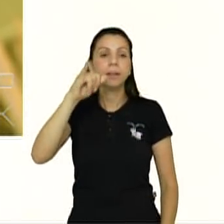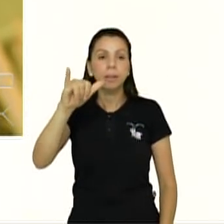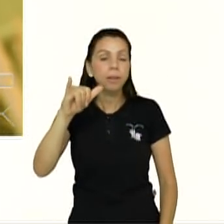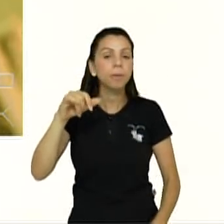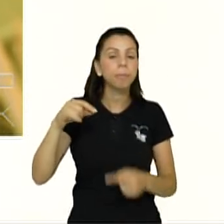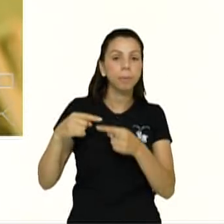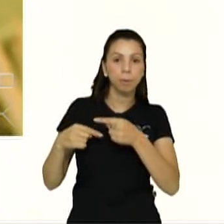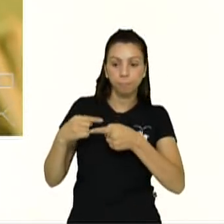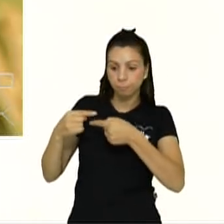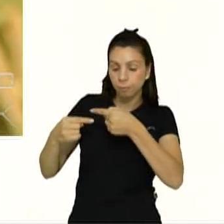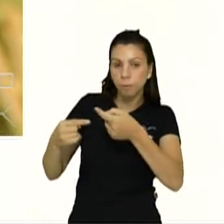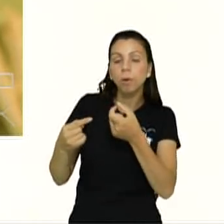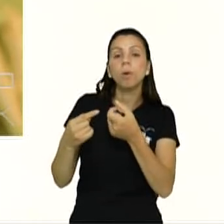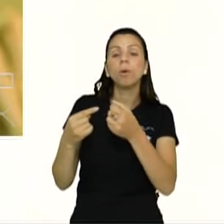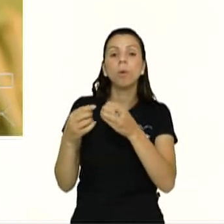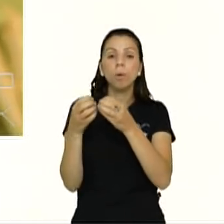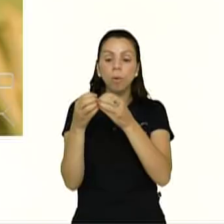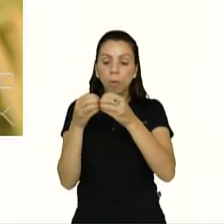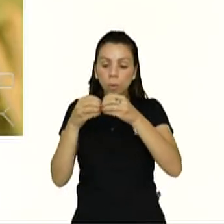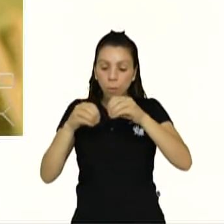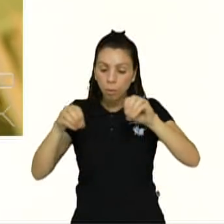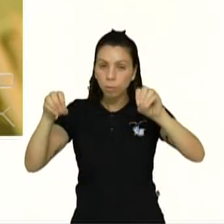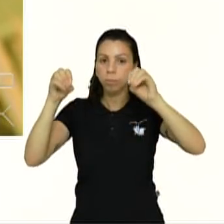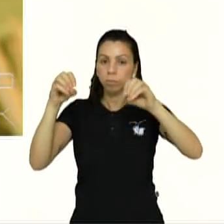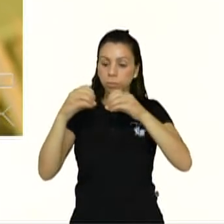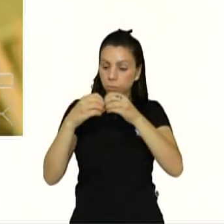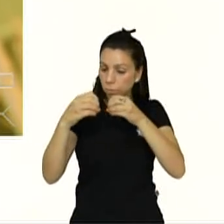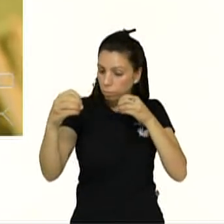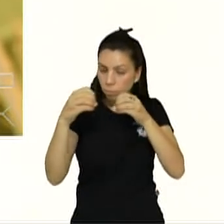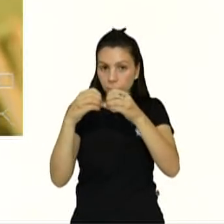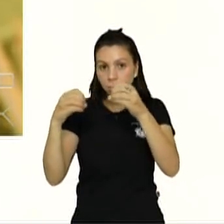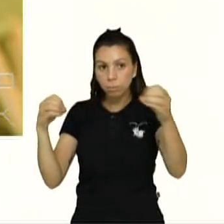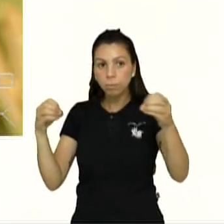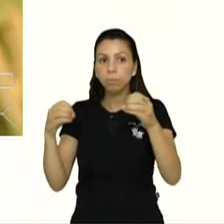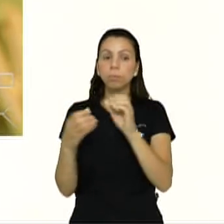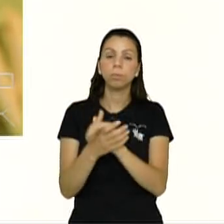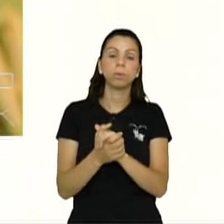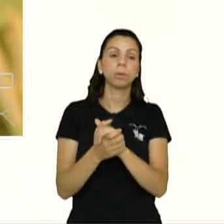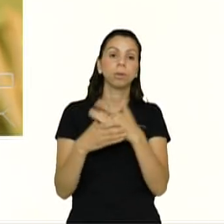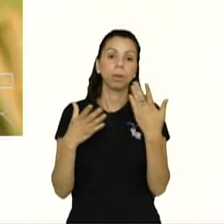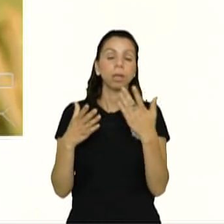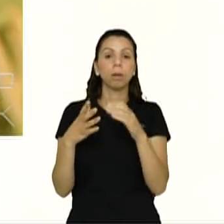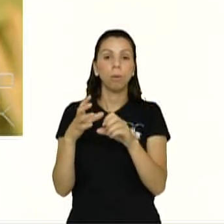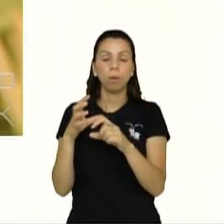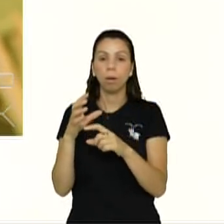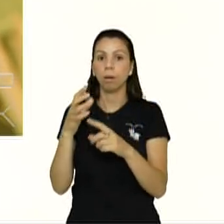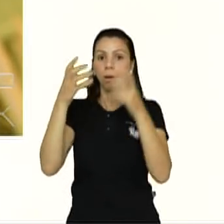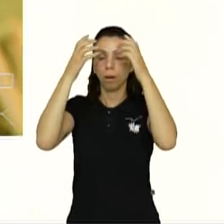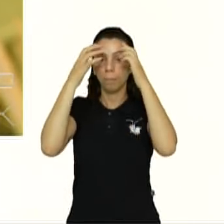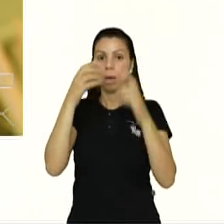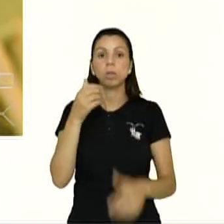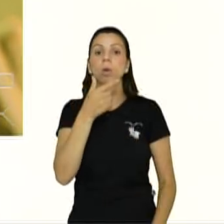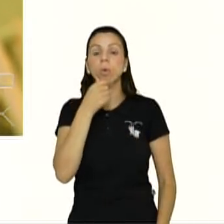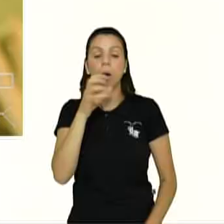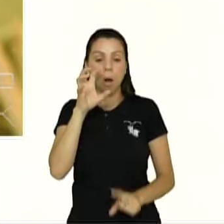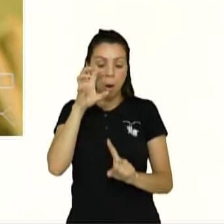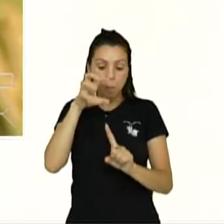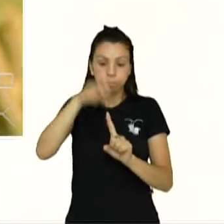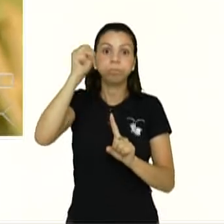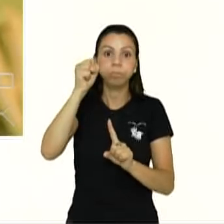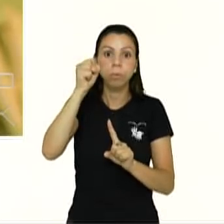poder produzir os ovos. E aí, logo após a reprodução, o acasalamento, ela acaba tirando a cabeça do macho para se alimentar e ter